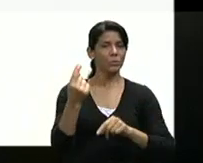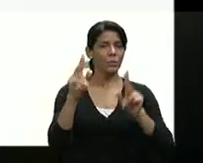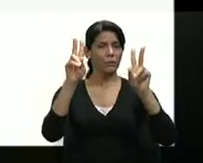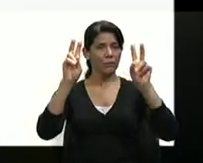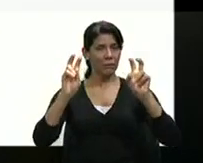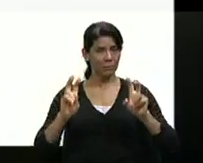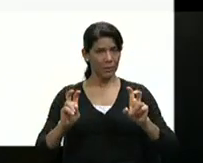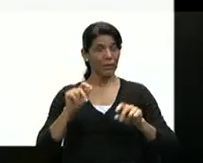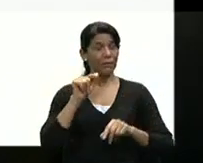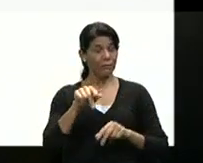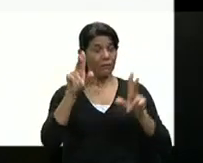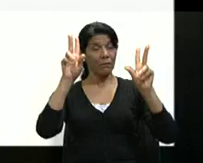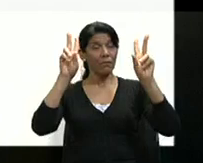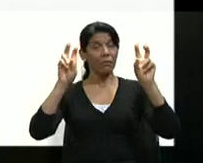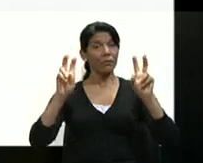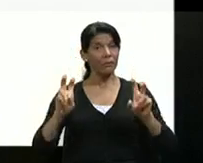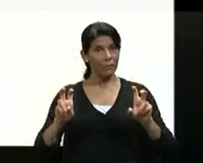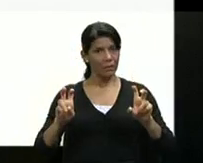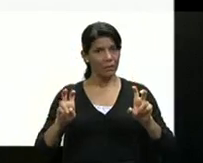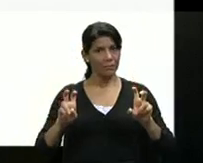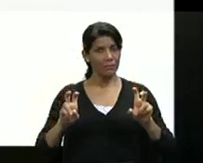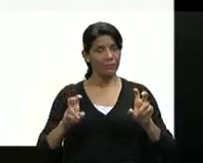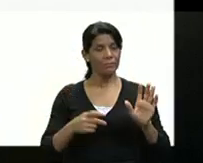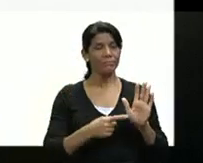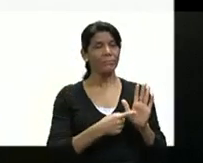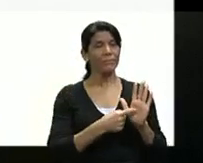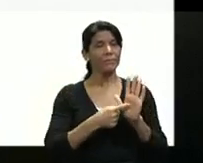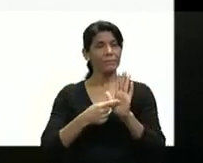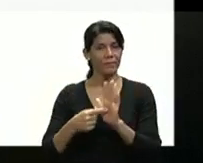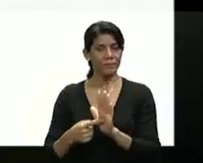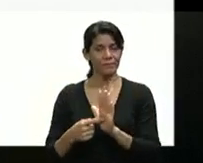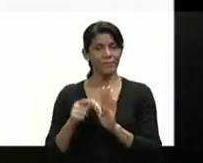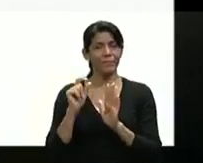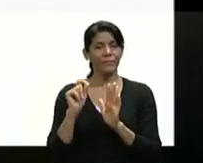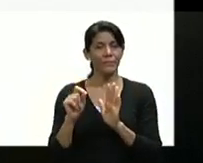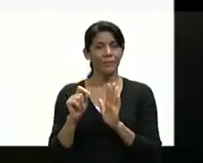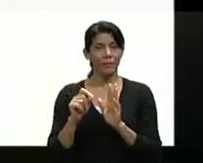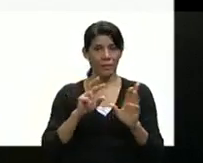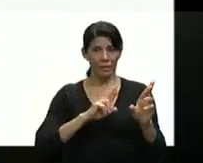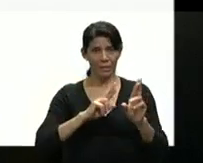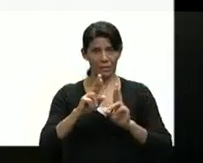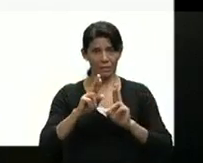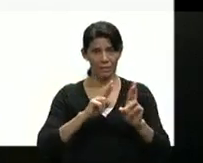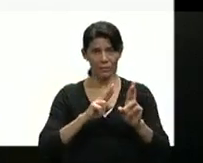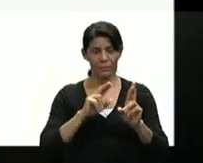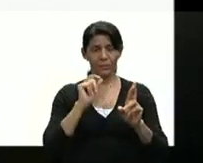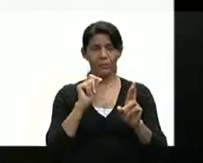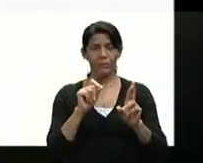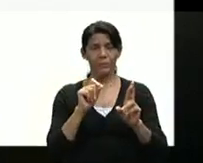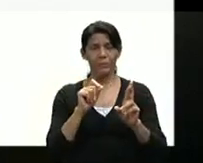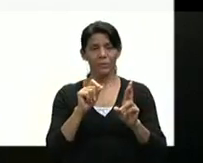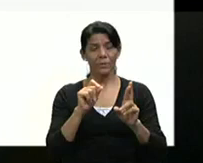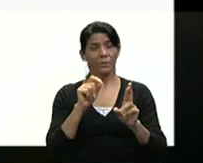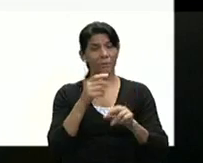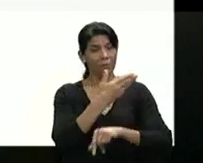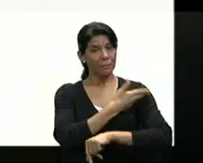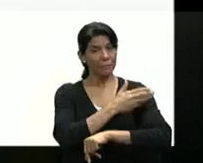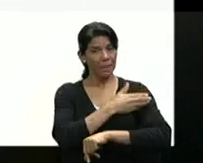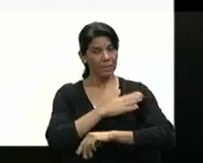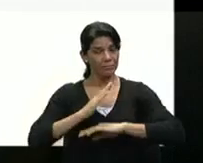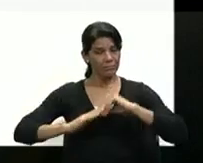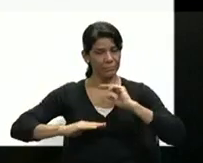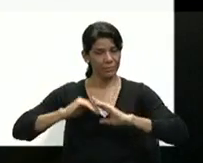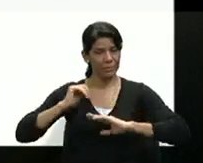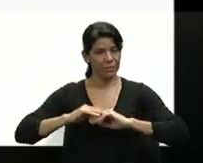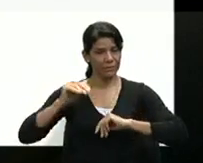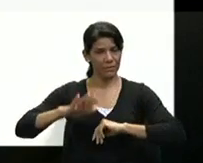tema. Esses temas vão destacar a relação, né, prática desses